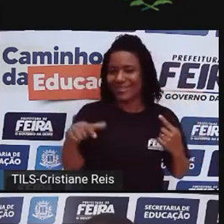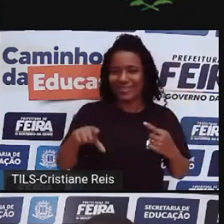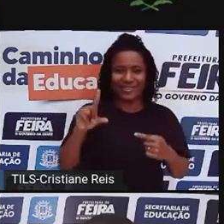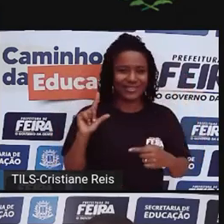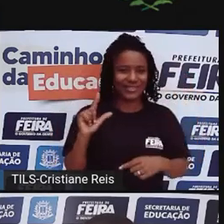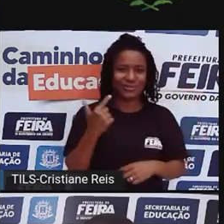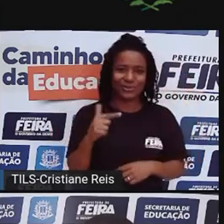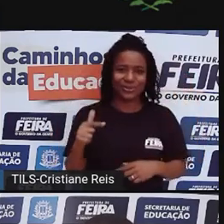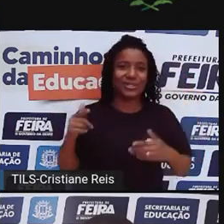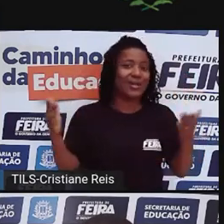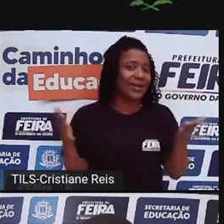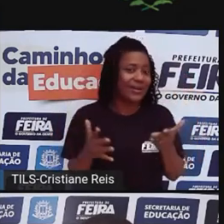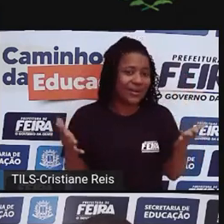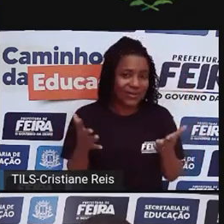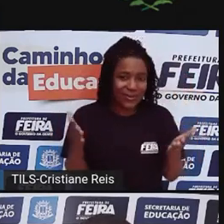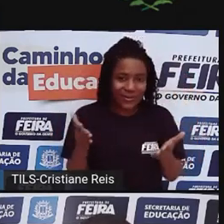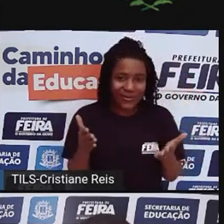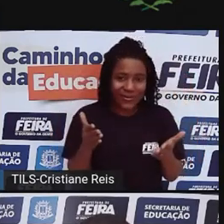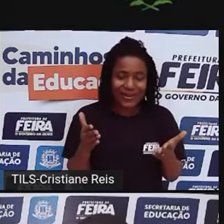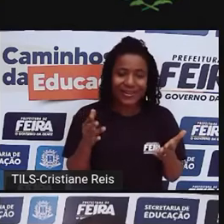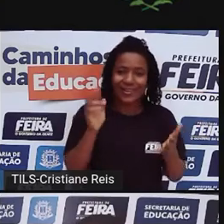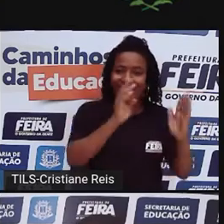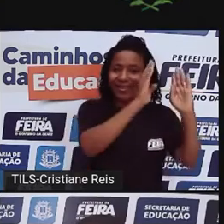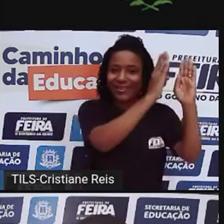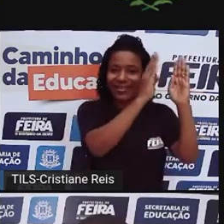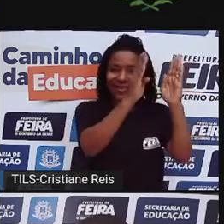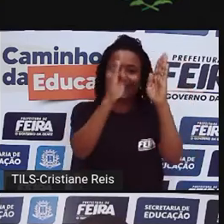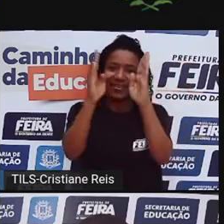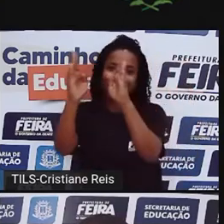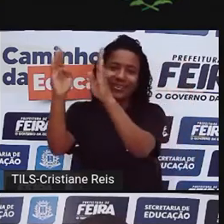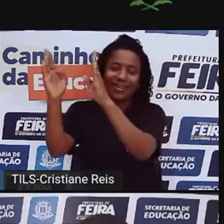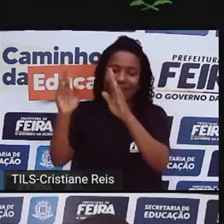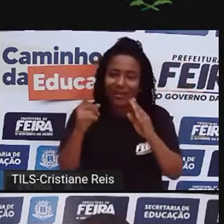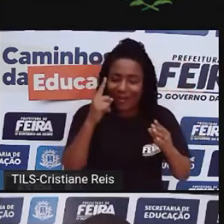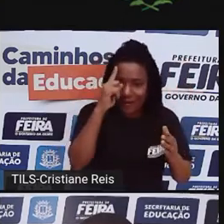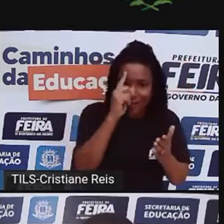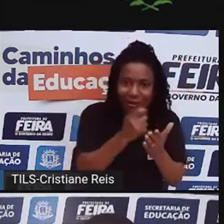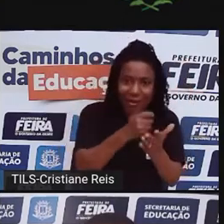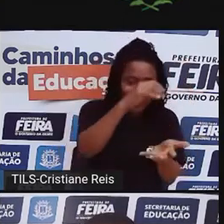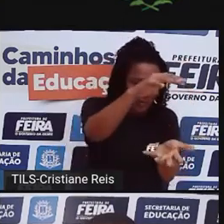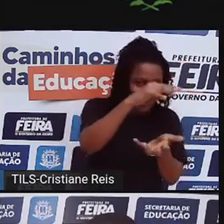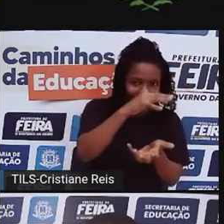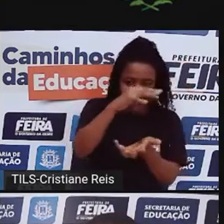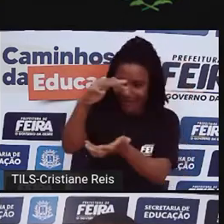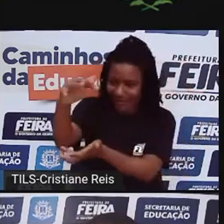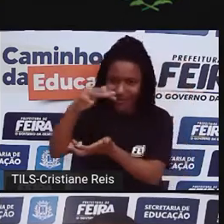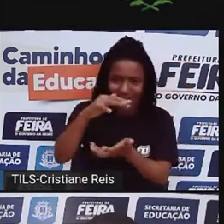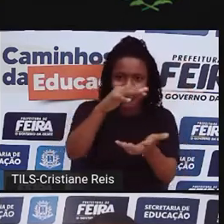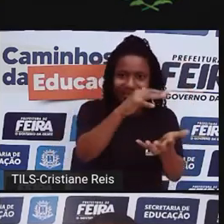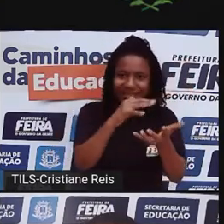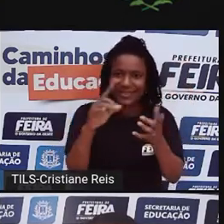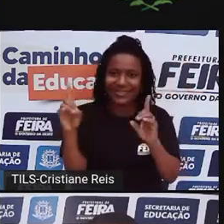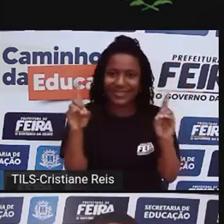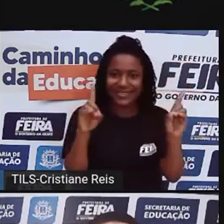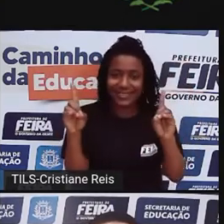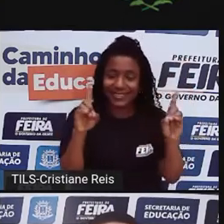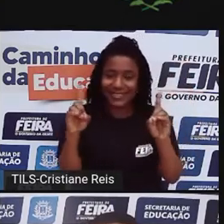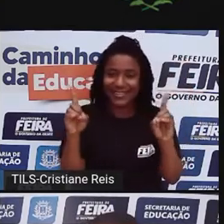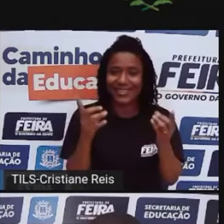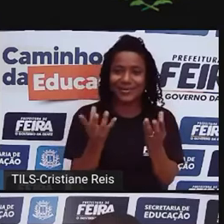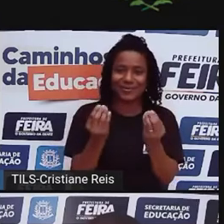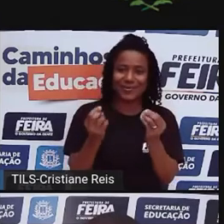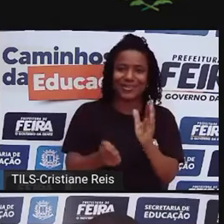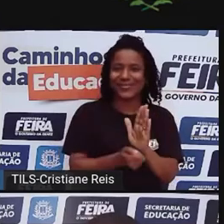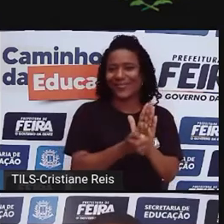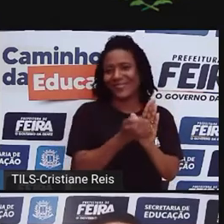cacheado. Agora, quando eu entro na sessão, fica até difícil escolher algum produto porque eu fico perdida da